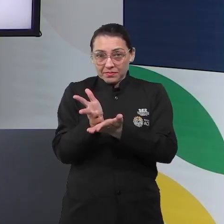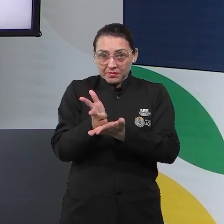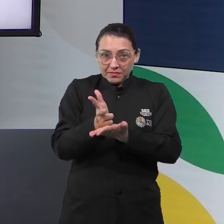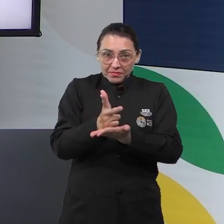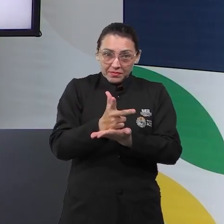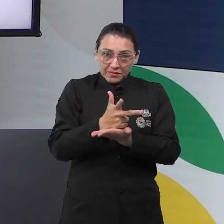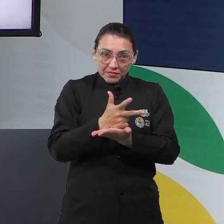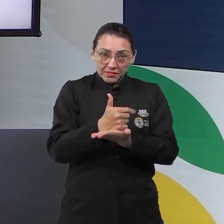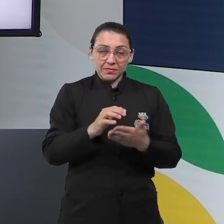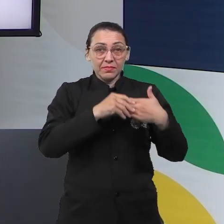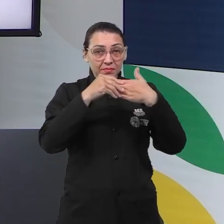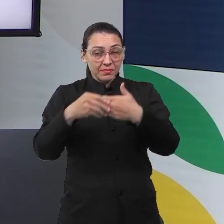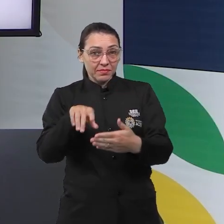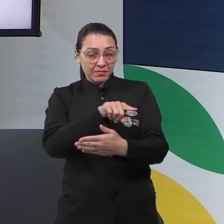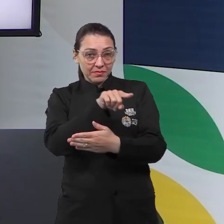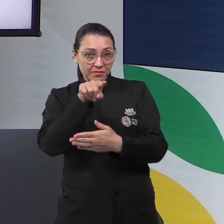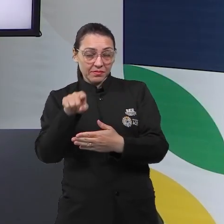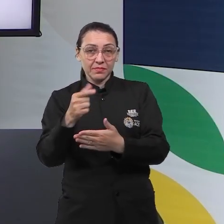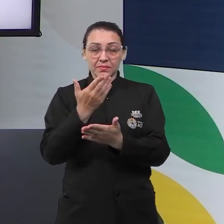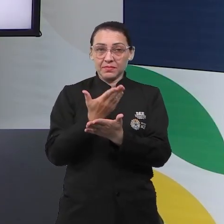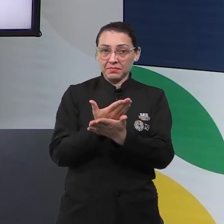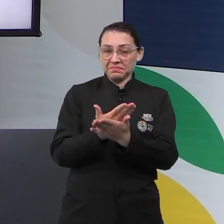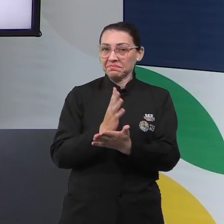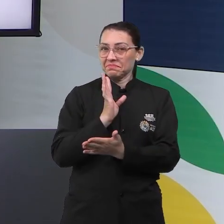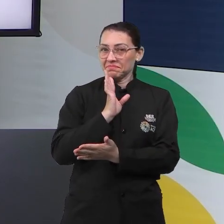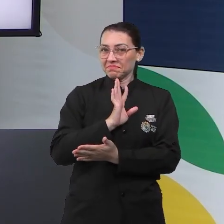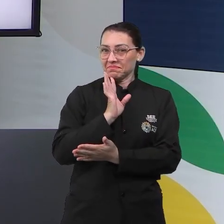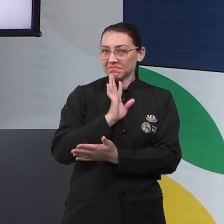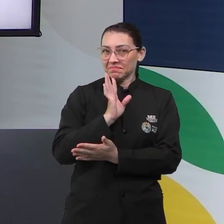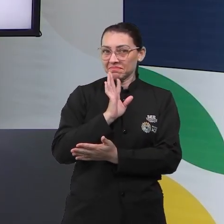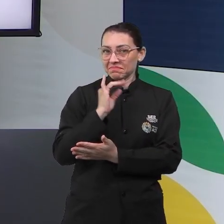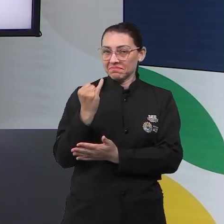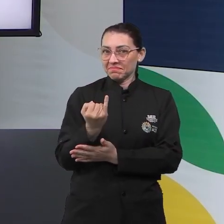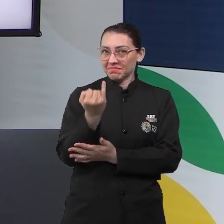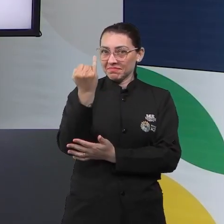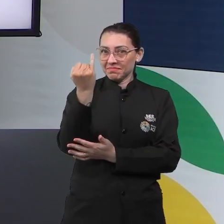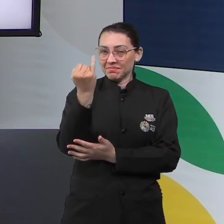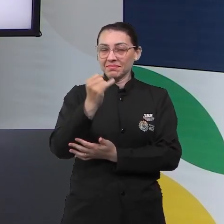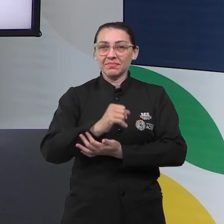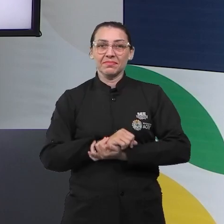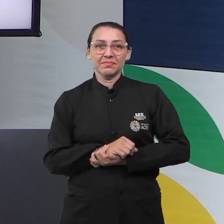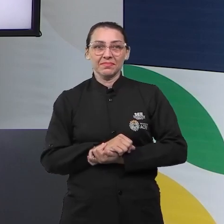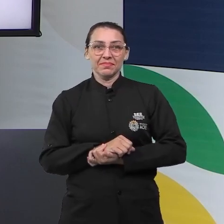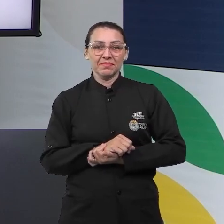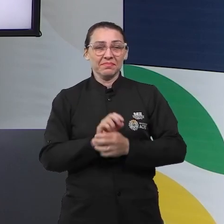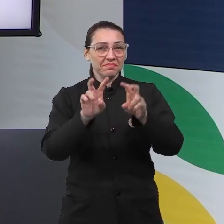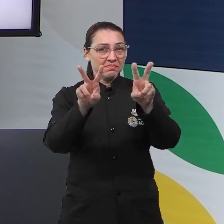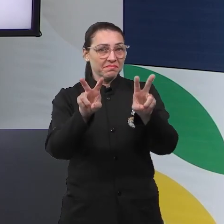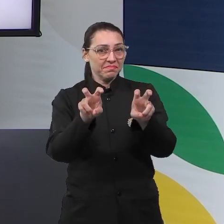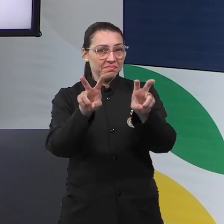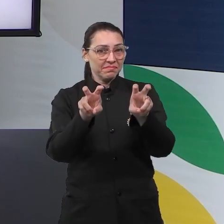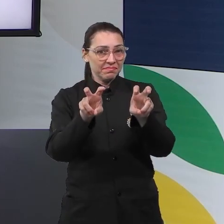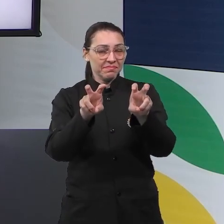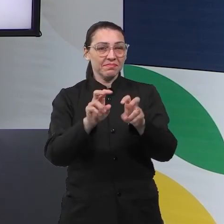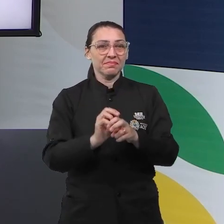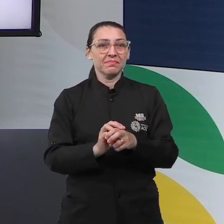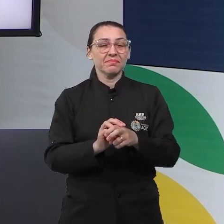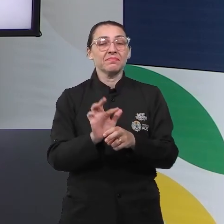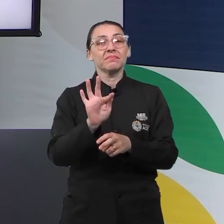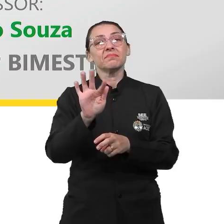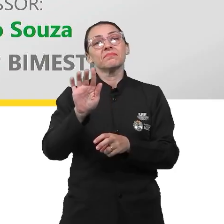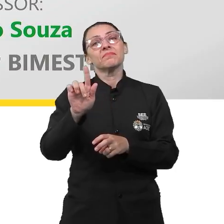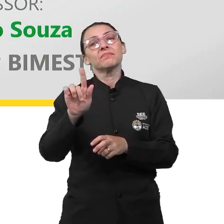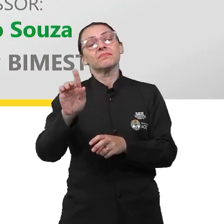eu trago para vocês mais uma aula legal, importantíssima, sobre, aí da nossa formação